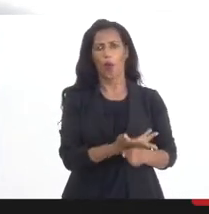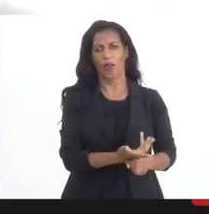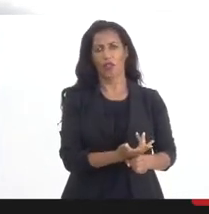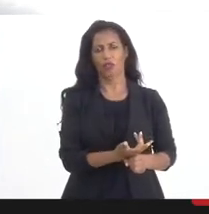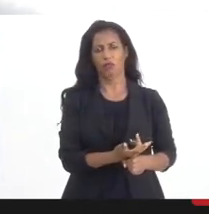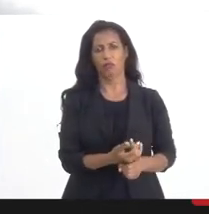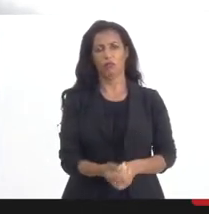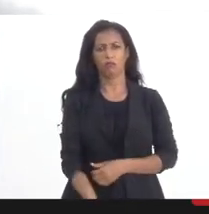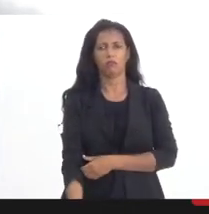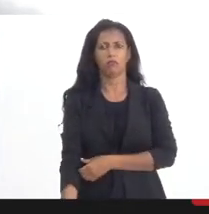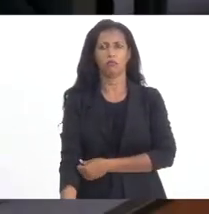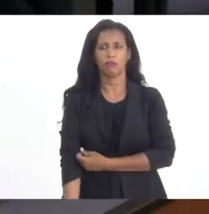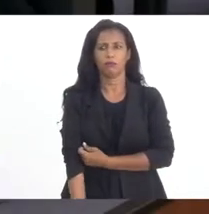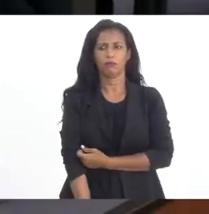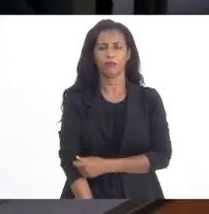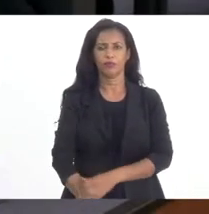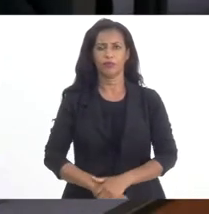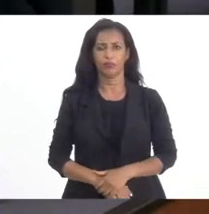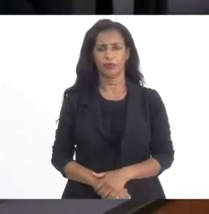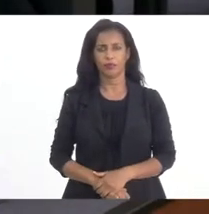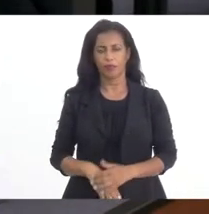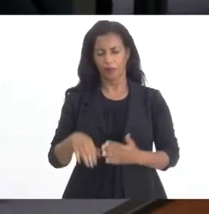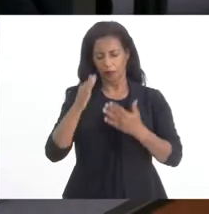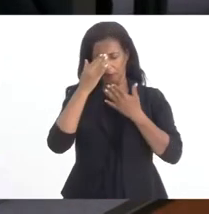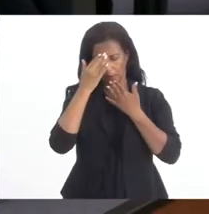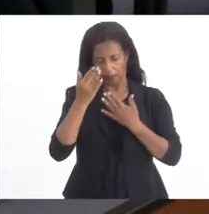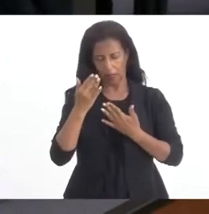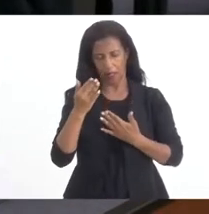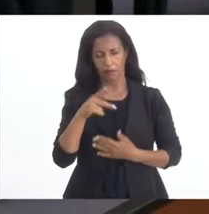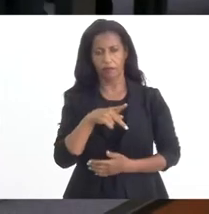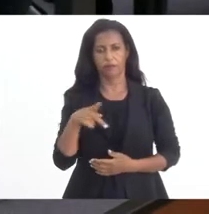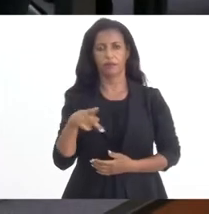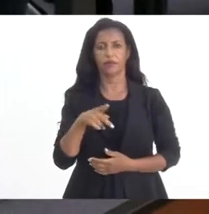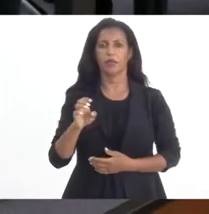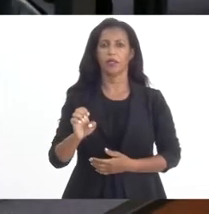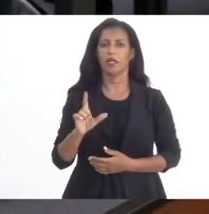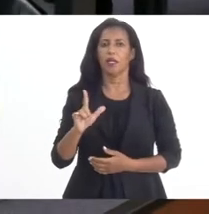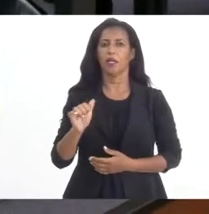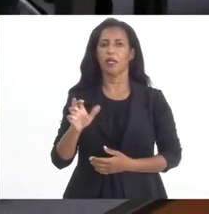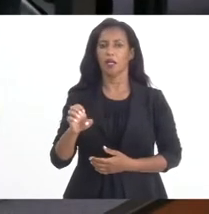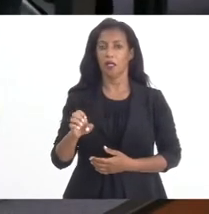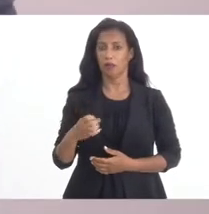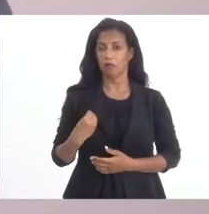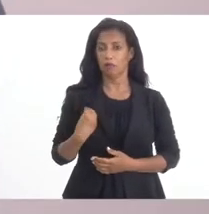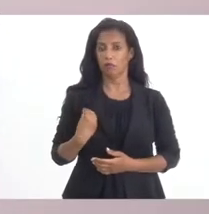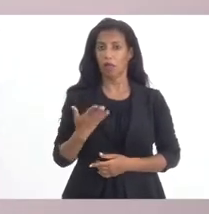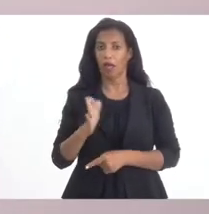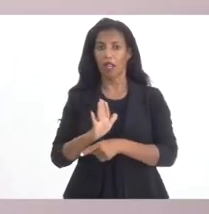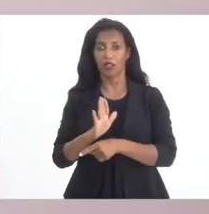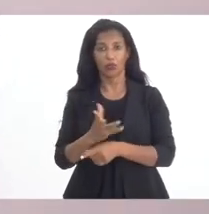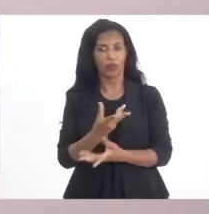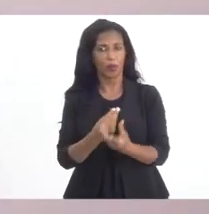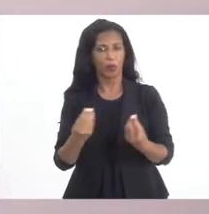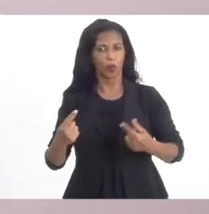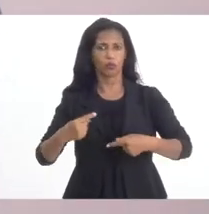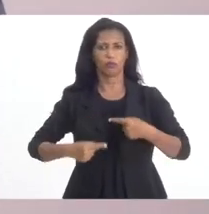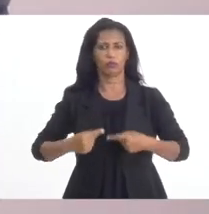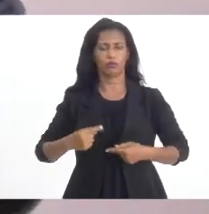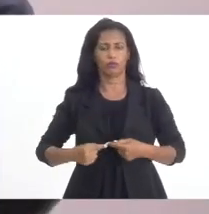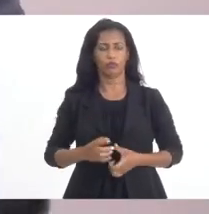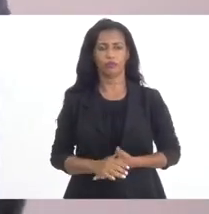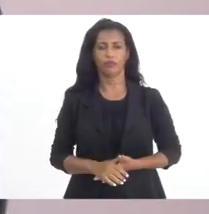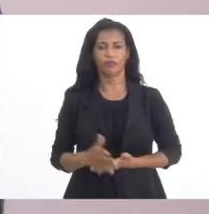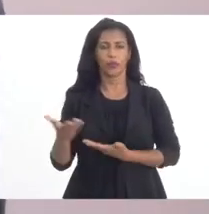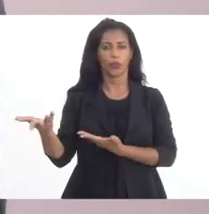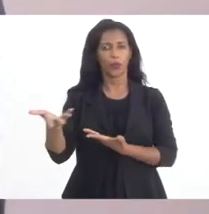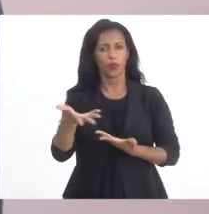Obrigada. Obrigado, professora Eliane. Sua presença contribui muito aqui com o nosso debate. Eu